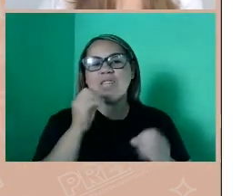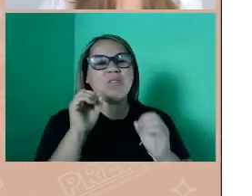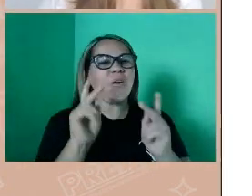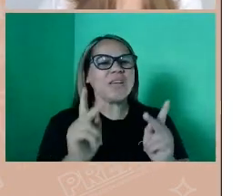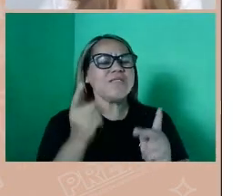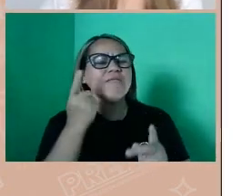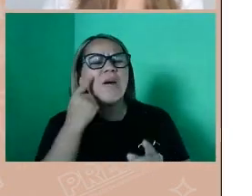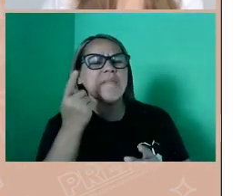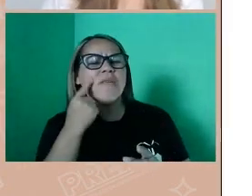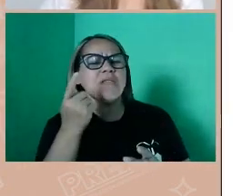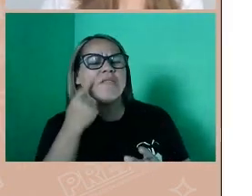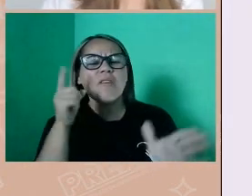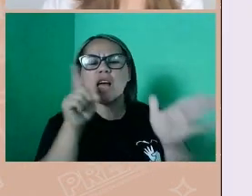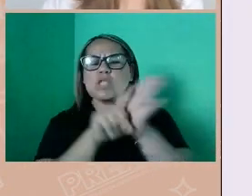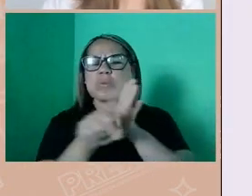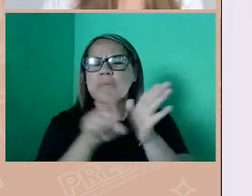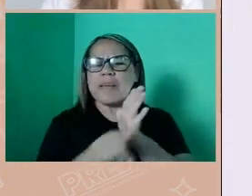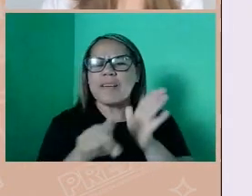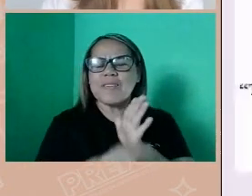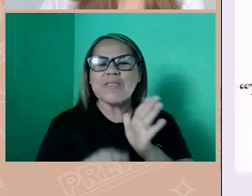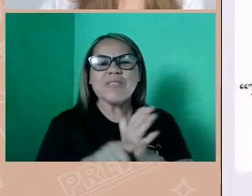olhadinha aqui nas nossas questões